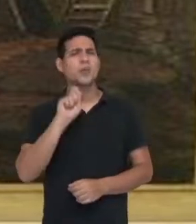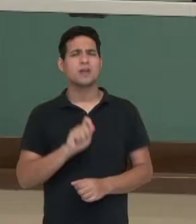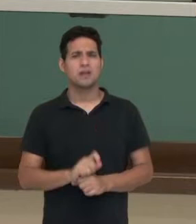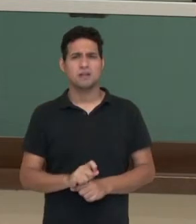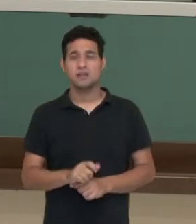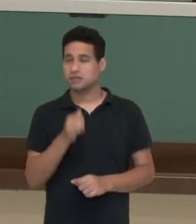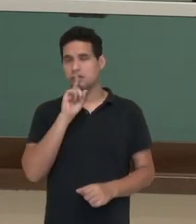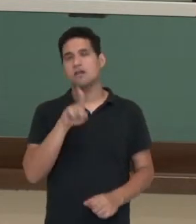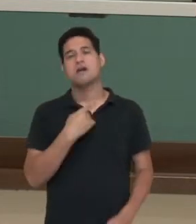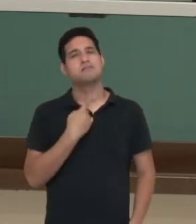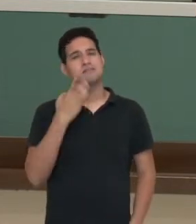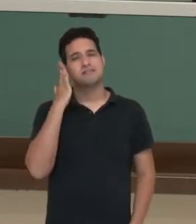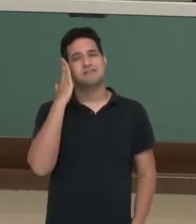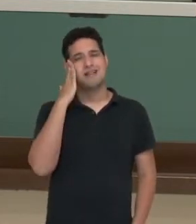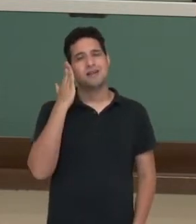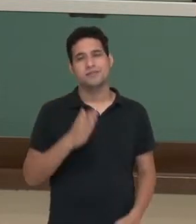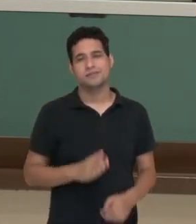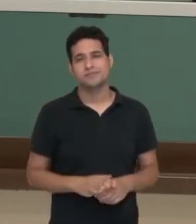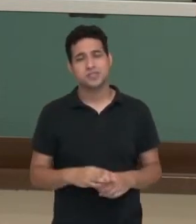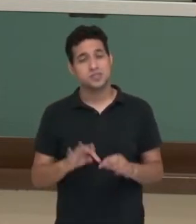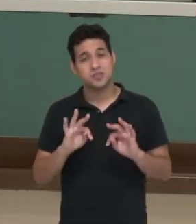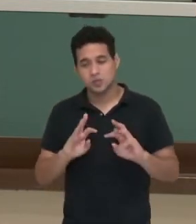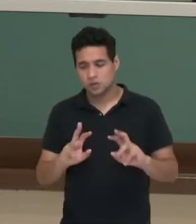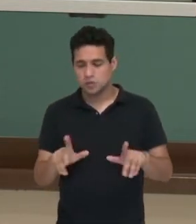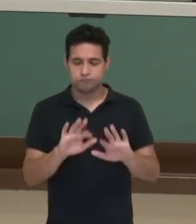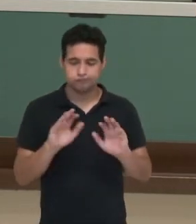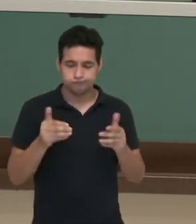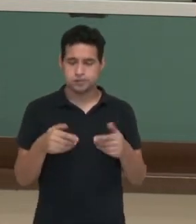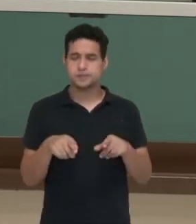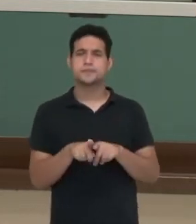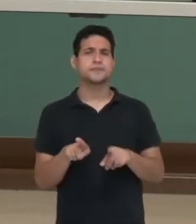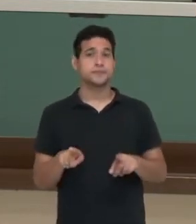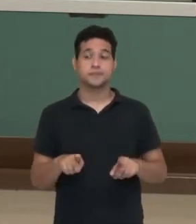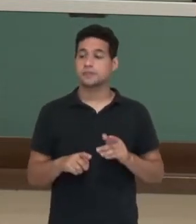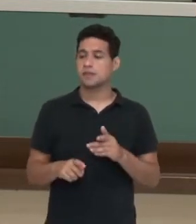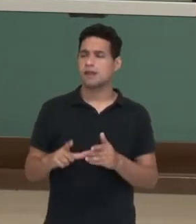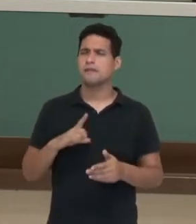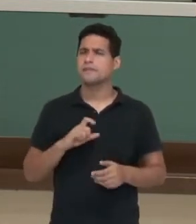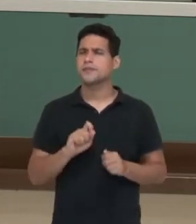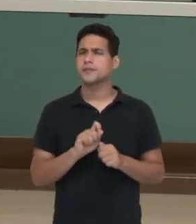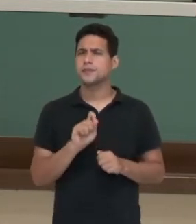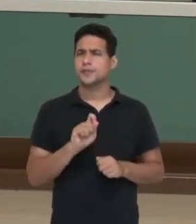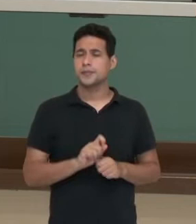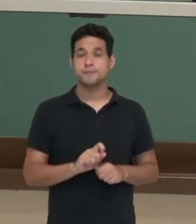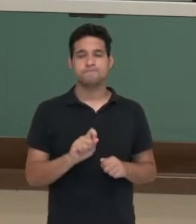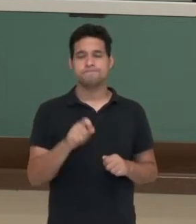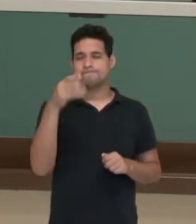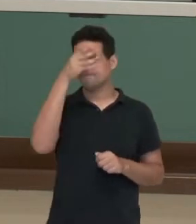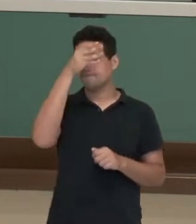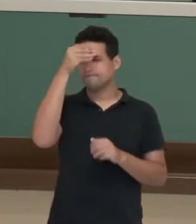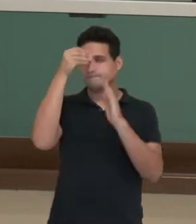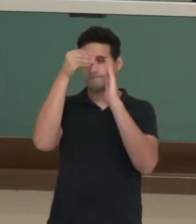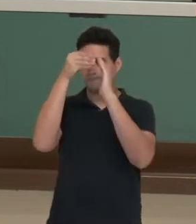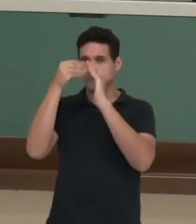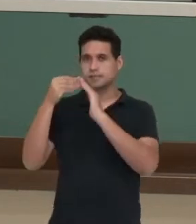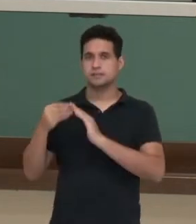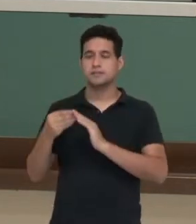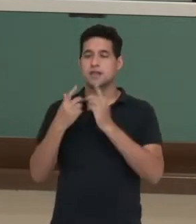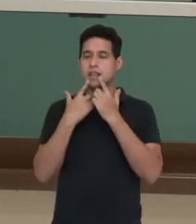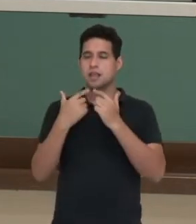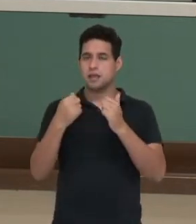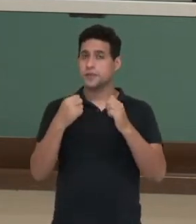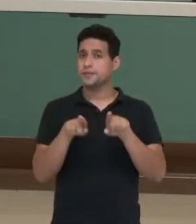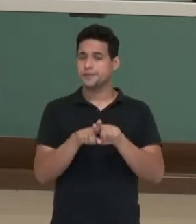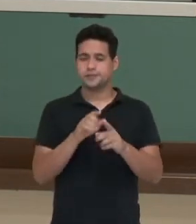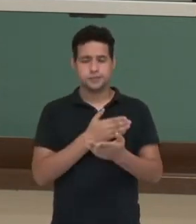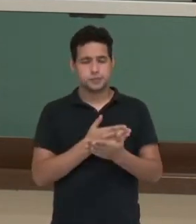Como nós sabemos de toda a dominação, ele teve que esquecer um pouco da sua língua materna,